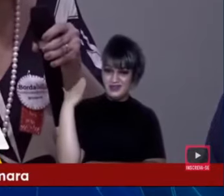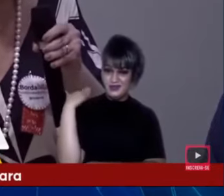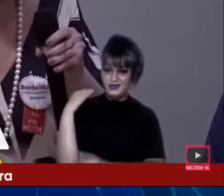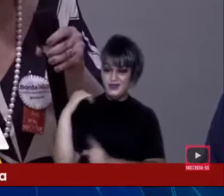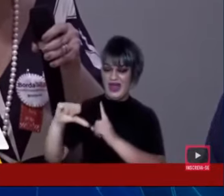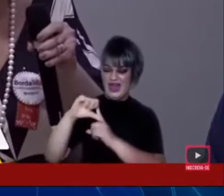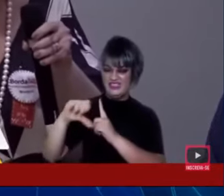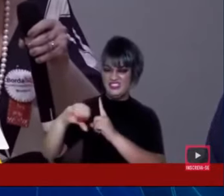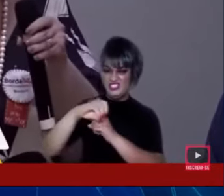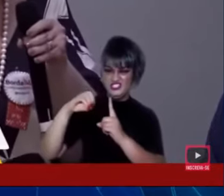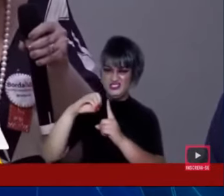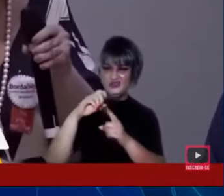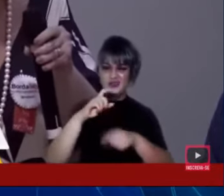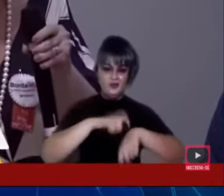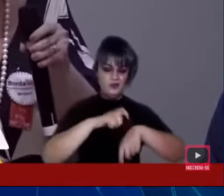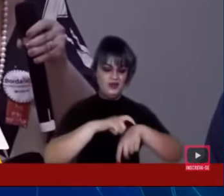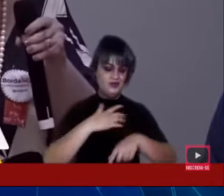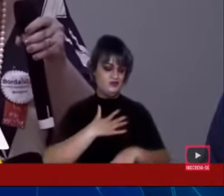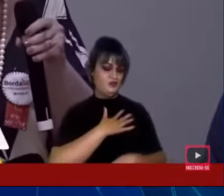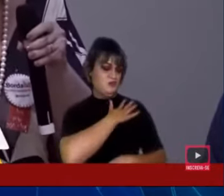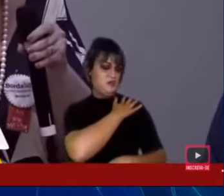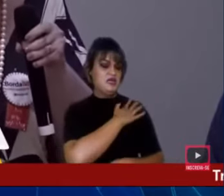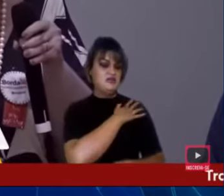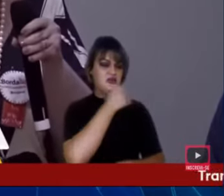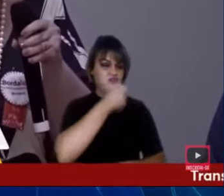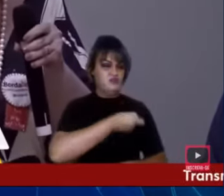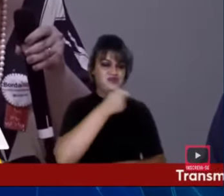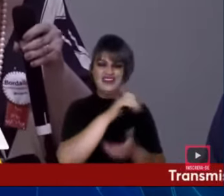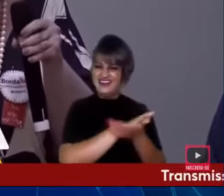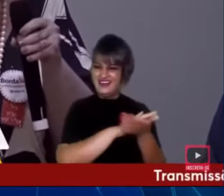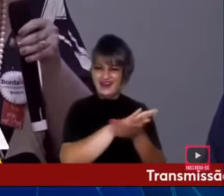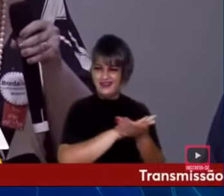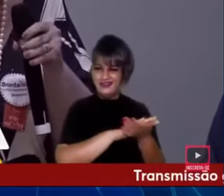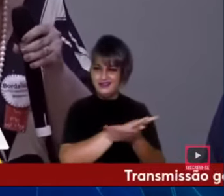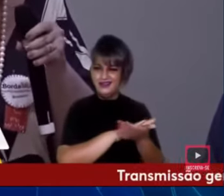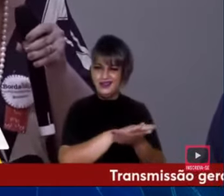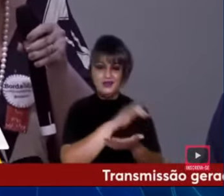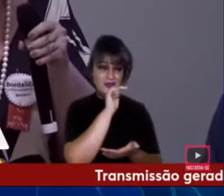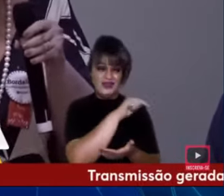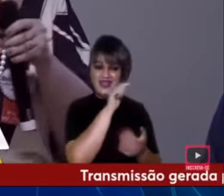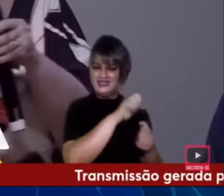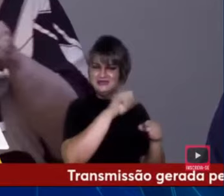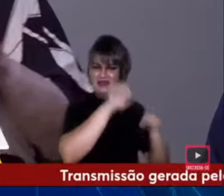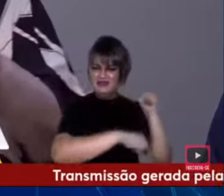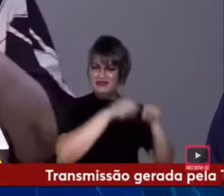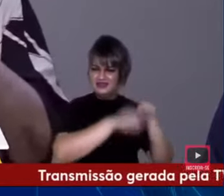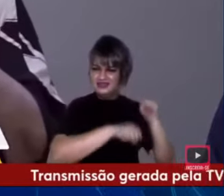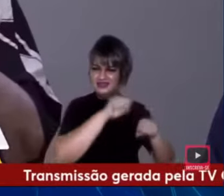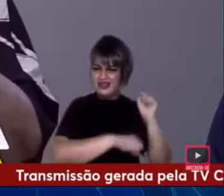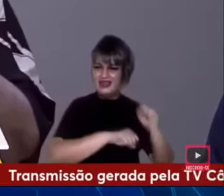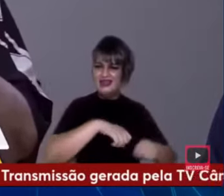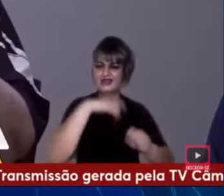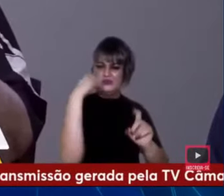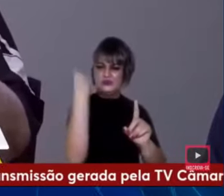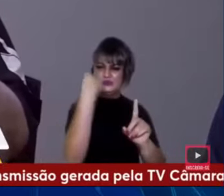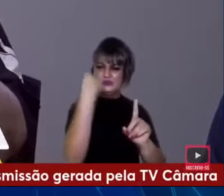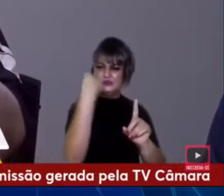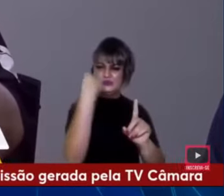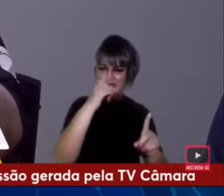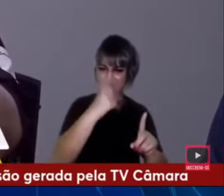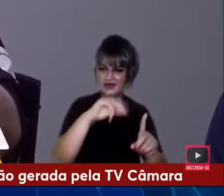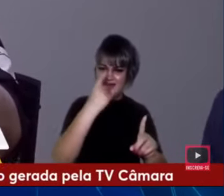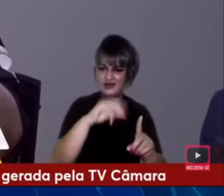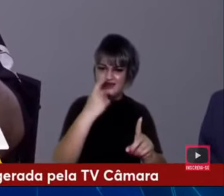aos ditadores e aos militares que trucidaram, mataram, torturaram, nós não precisaríamos estar hoje aqui